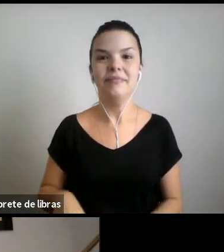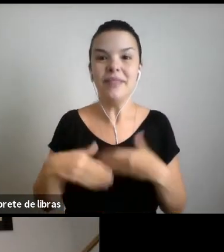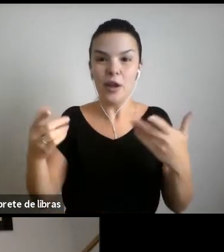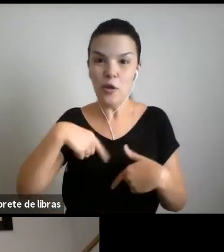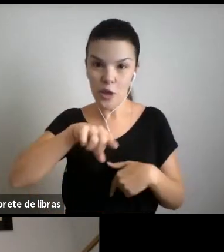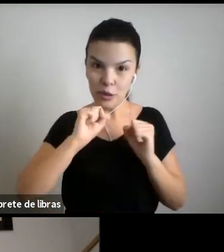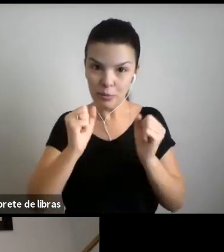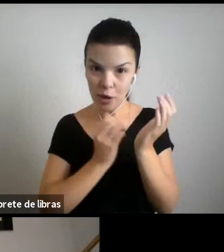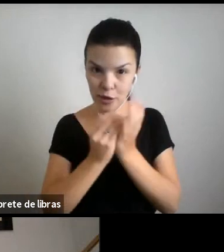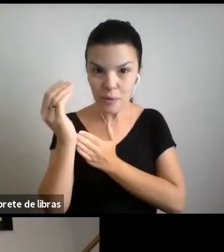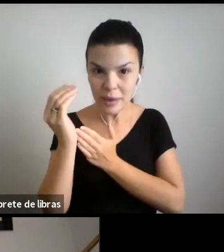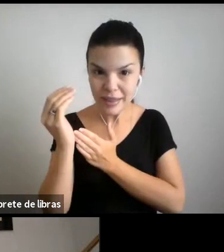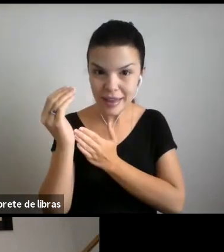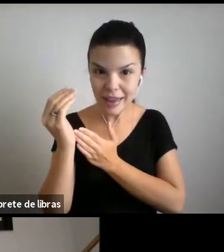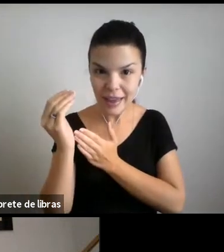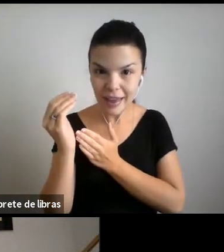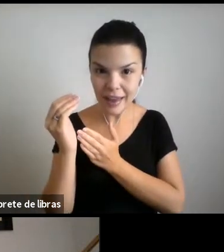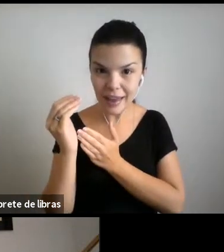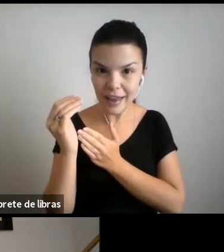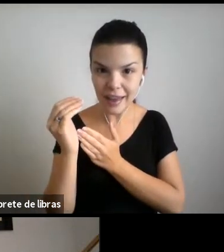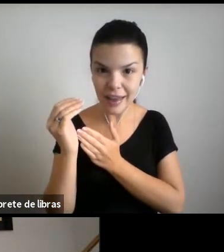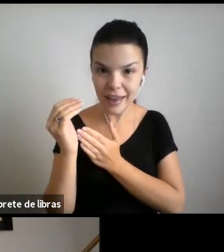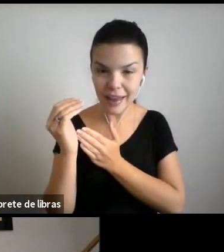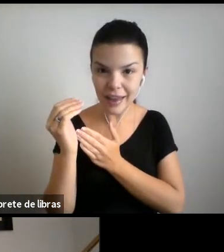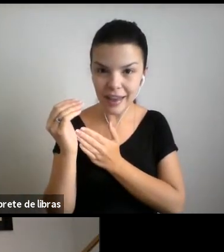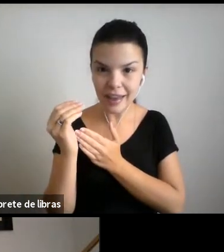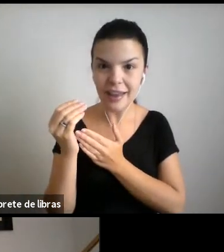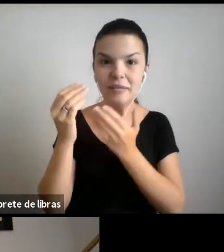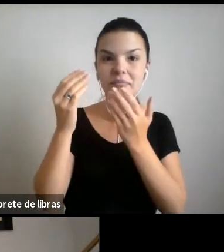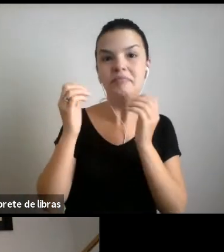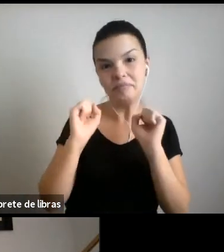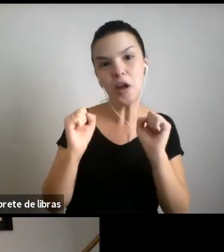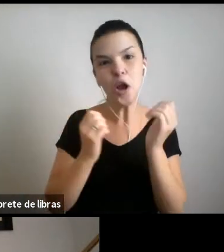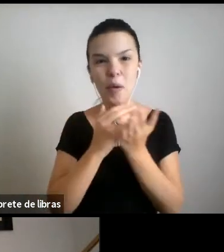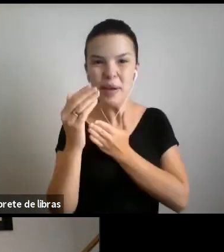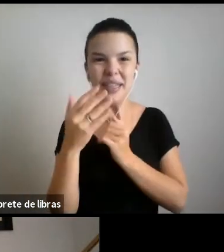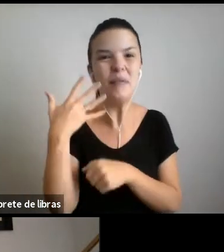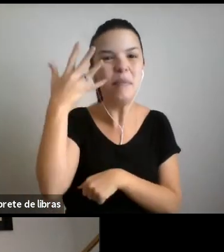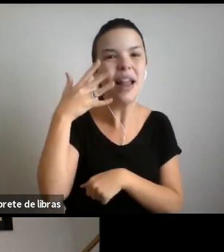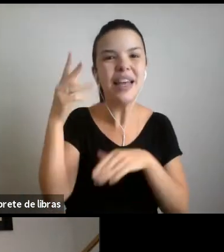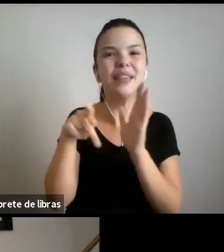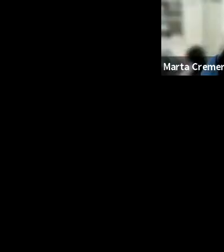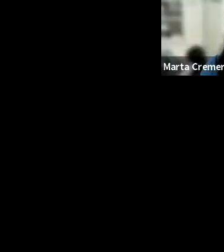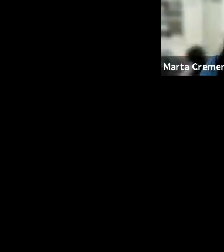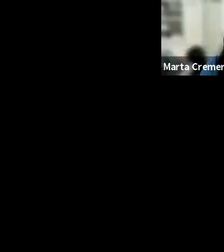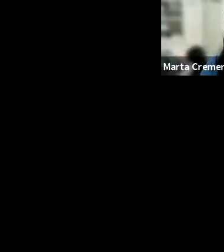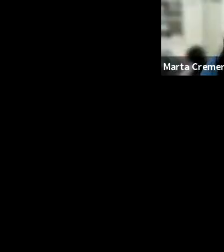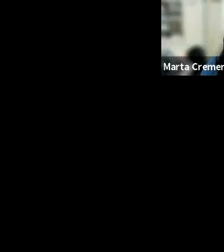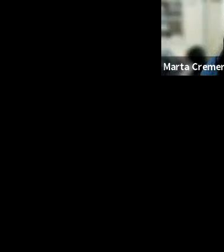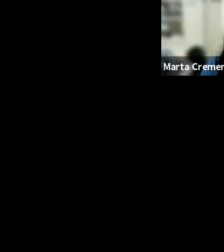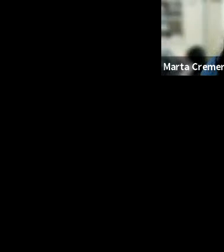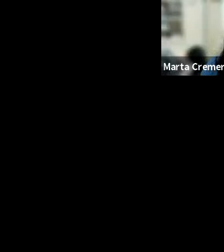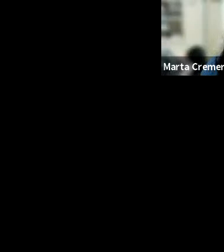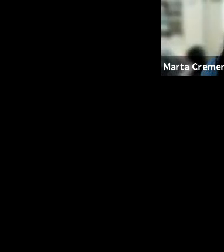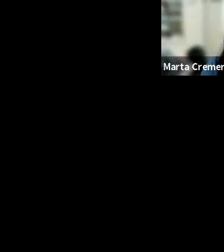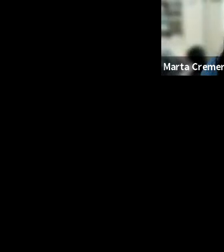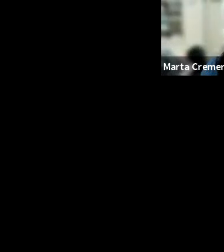iniciar com a fala, então, com a conferência do Dr. Erich Hoyt.